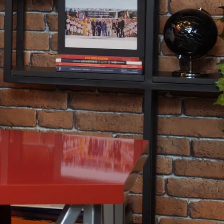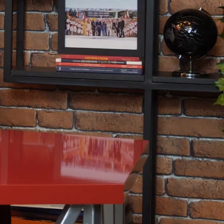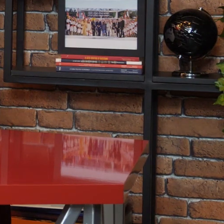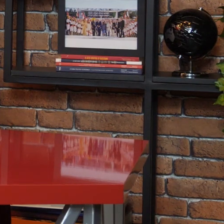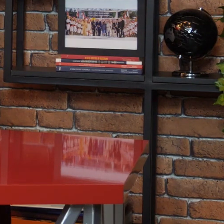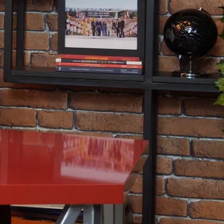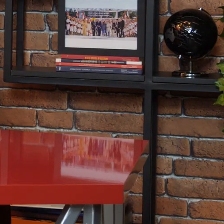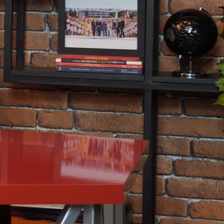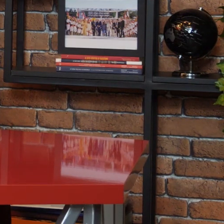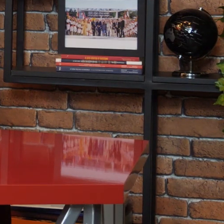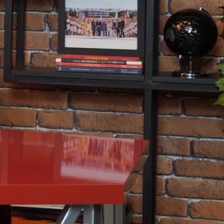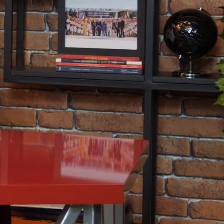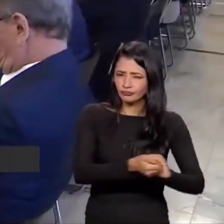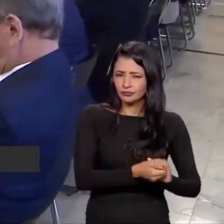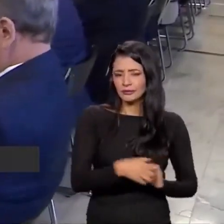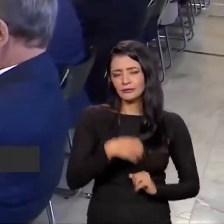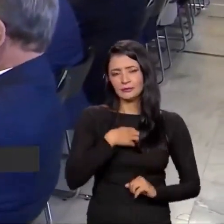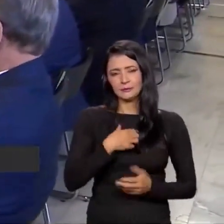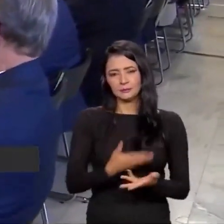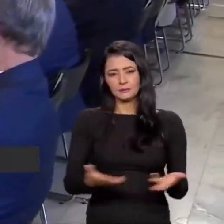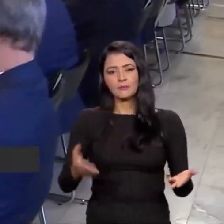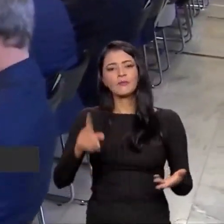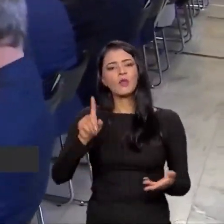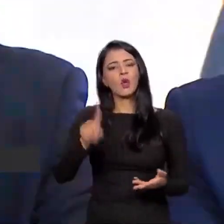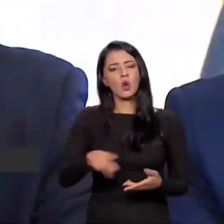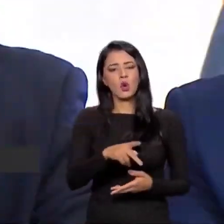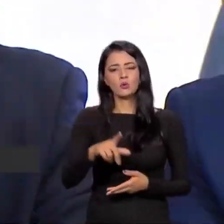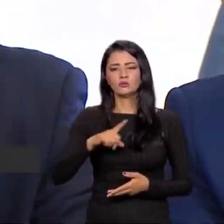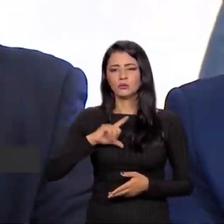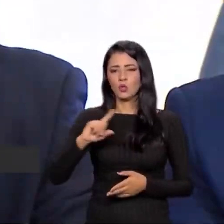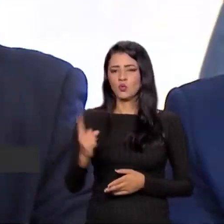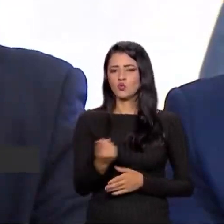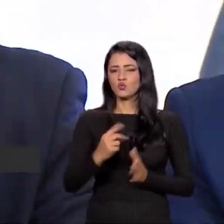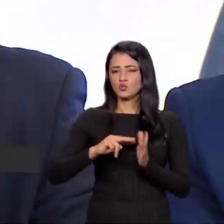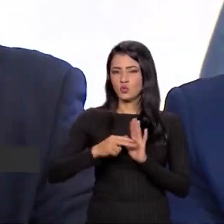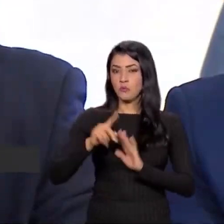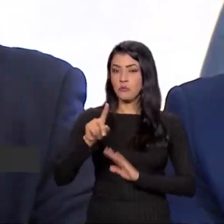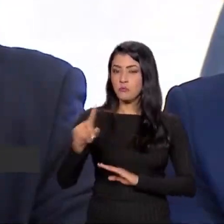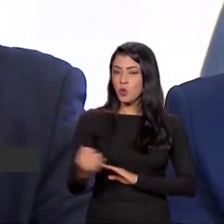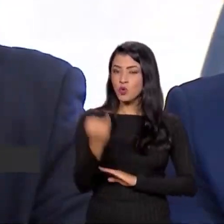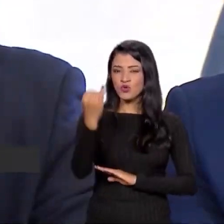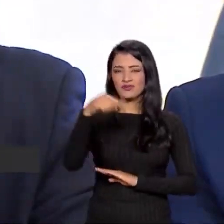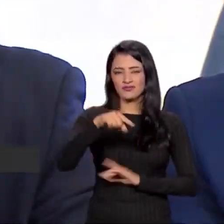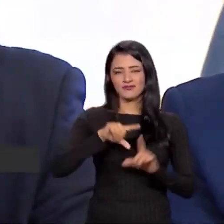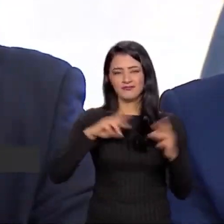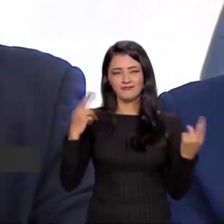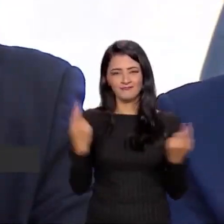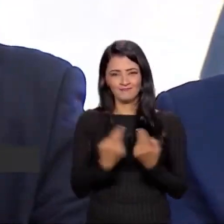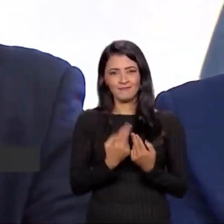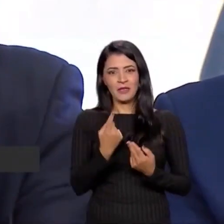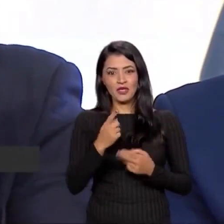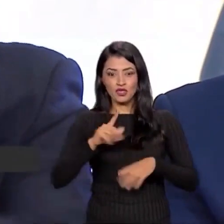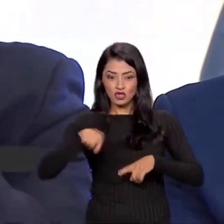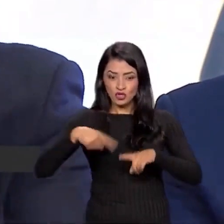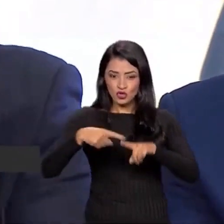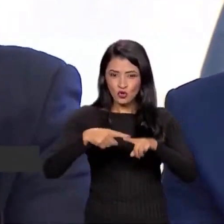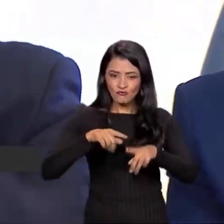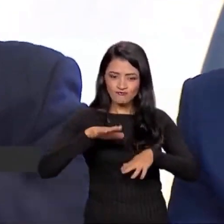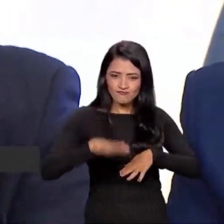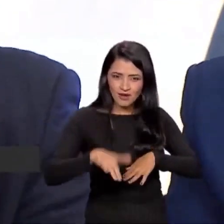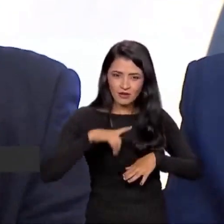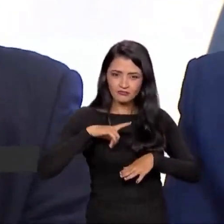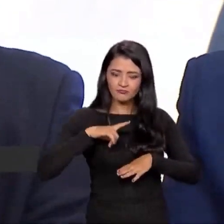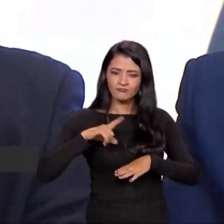que impacta diretamente o setor. Eu acho que tem um significado muito importante essa reunião. É mais um passo na reconstrução de um espaço